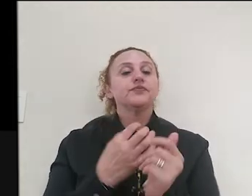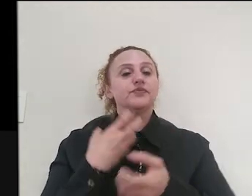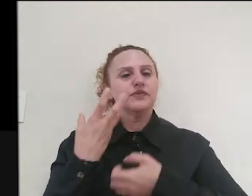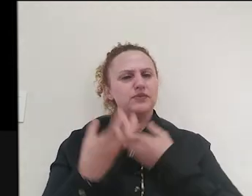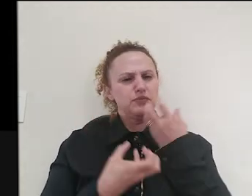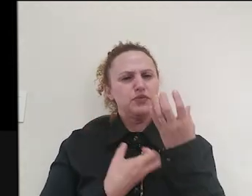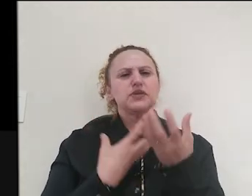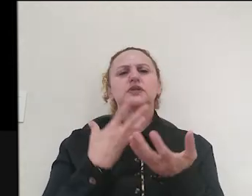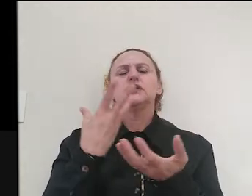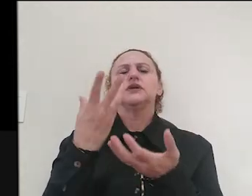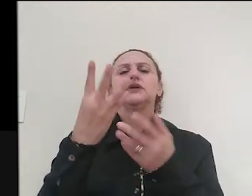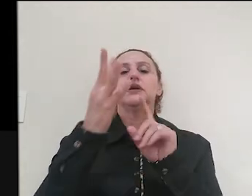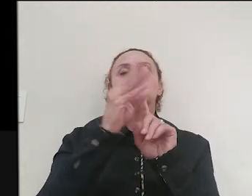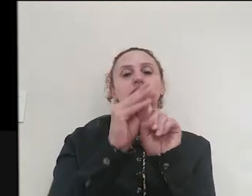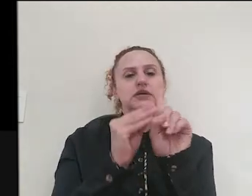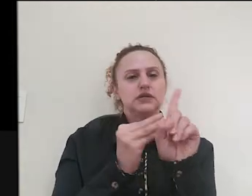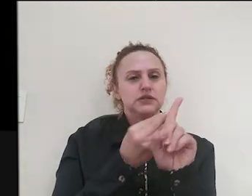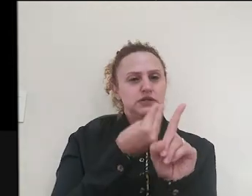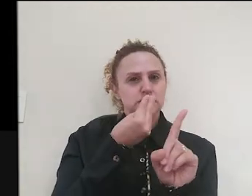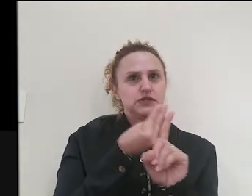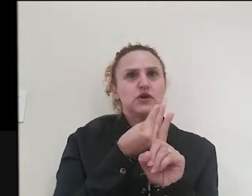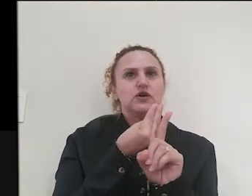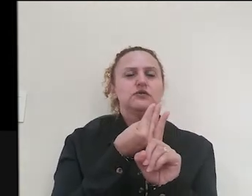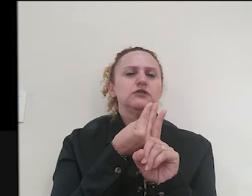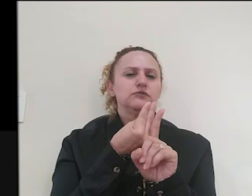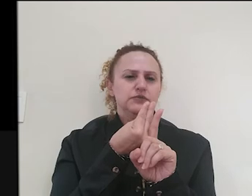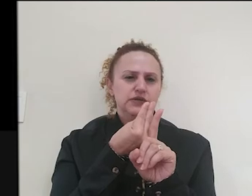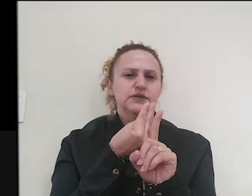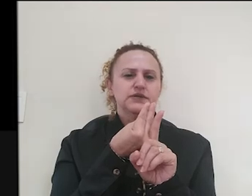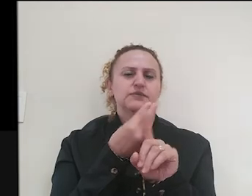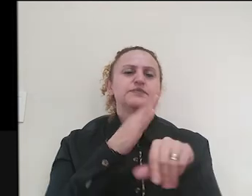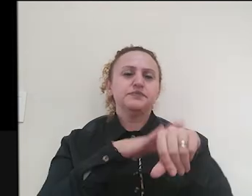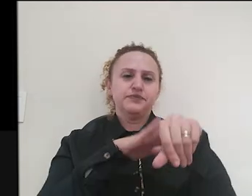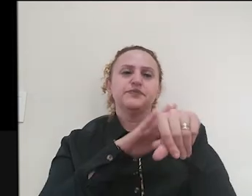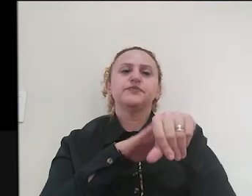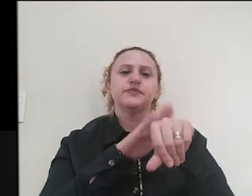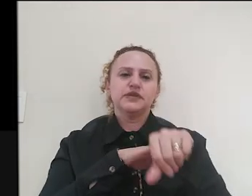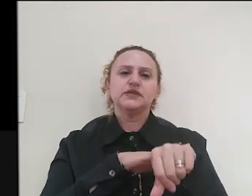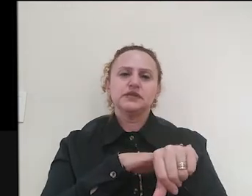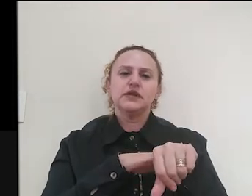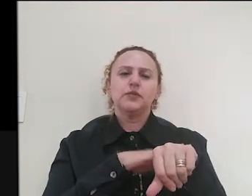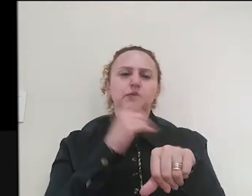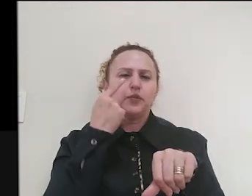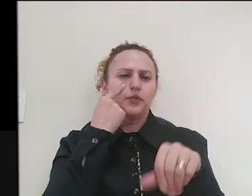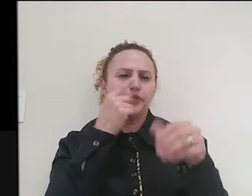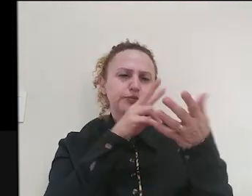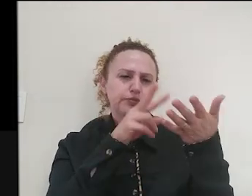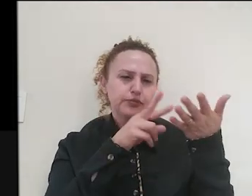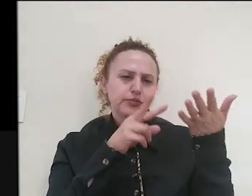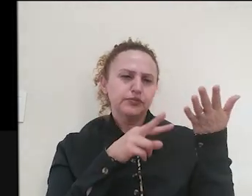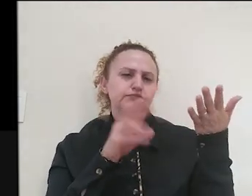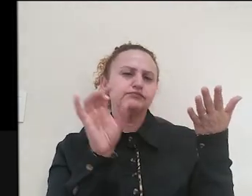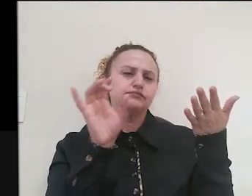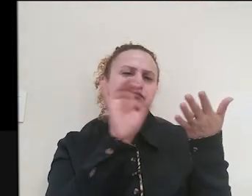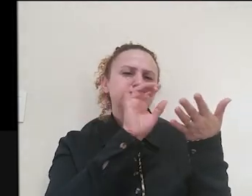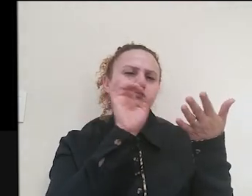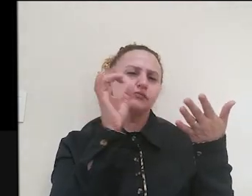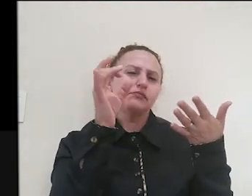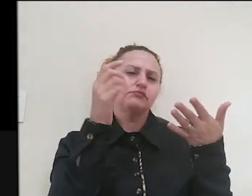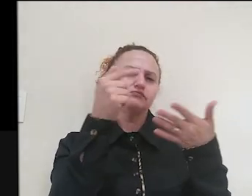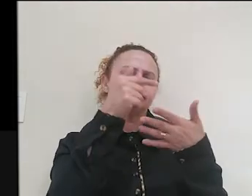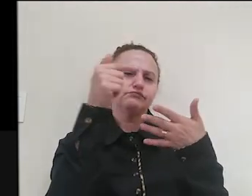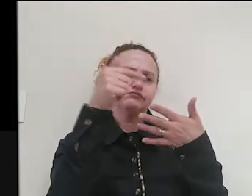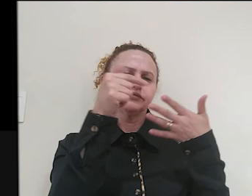tem Lord Byron, o Keats, o Shelley, o Coleridge, o Wordsworth, lá na Grã-Bretanha, Gonçalves